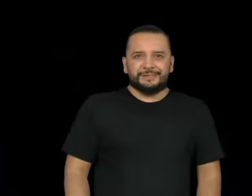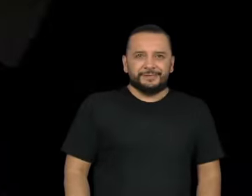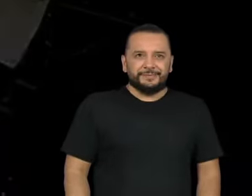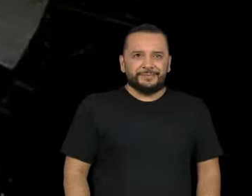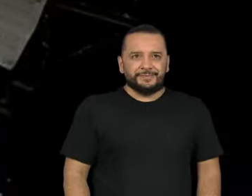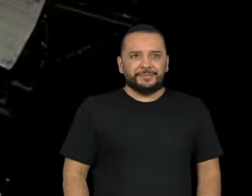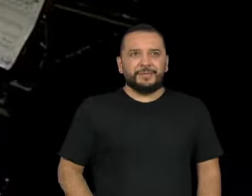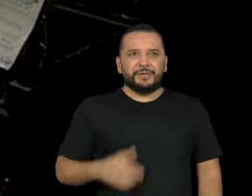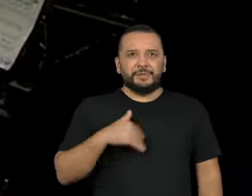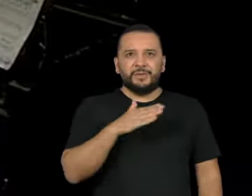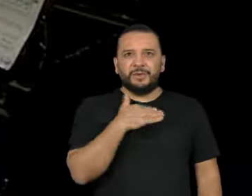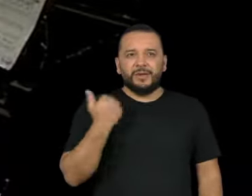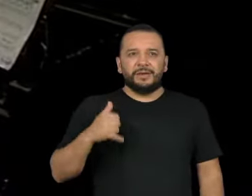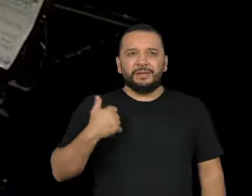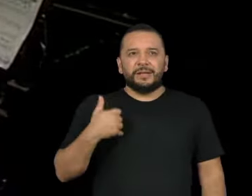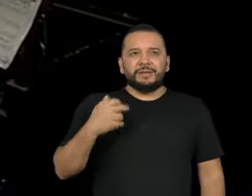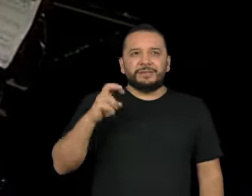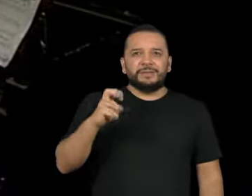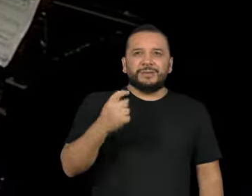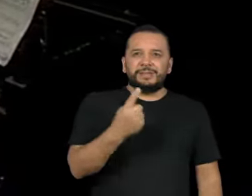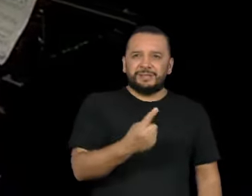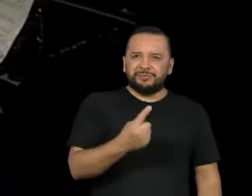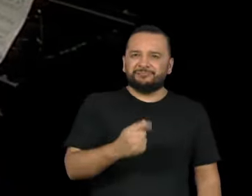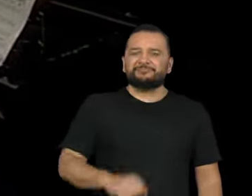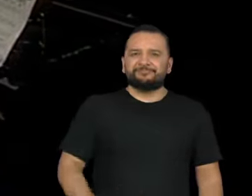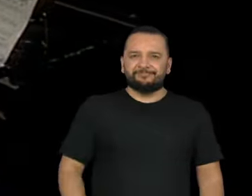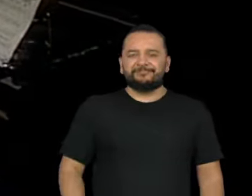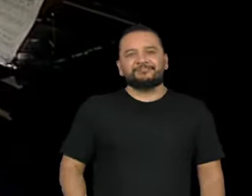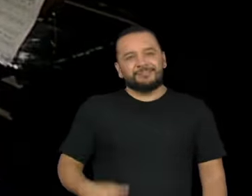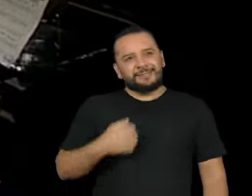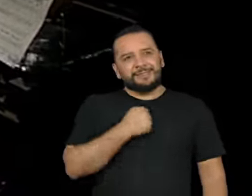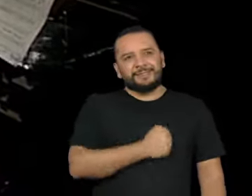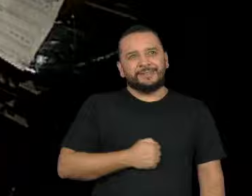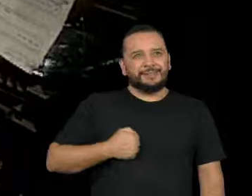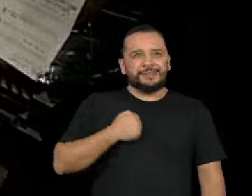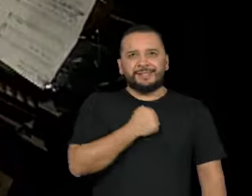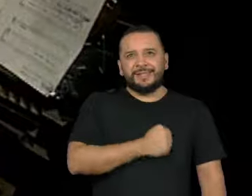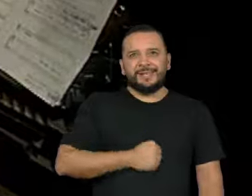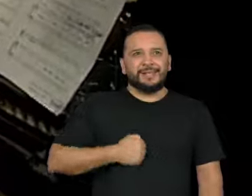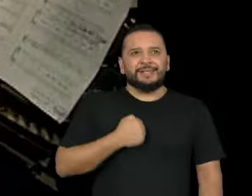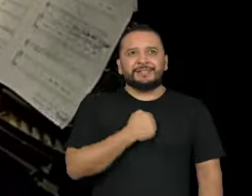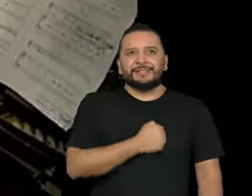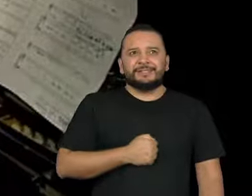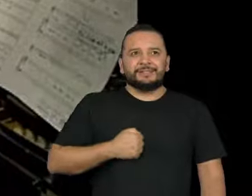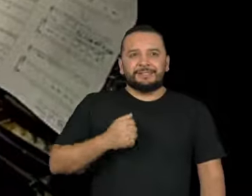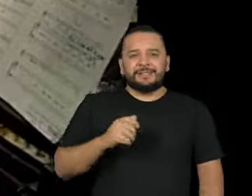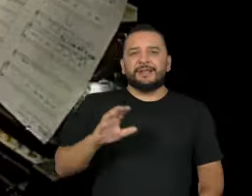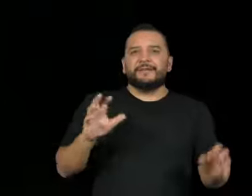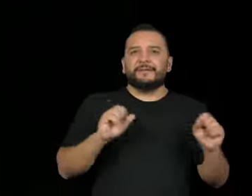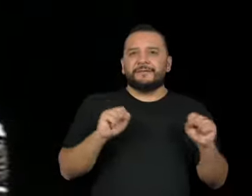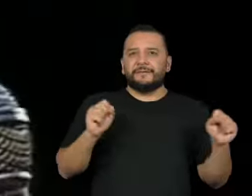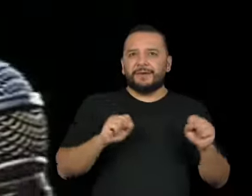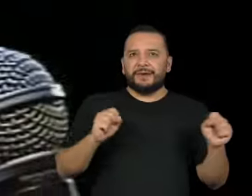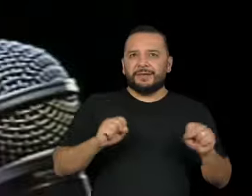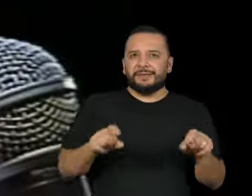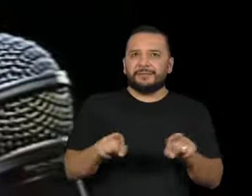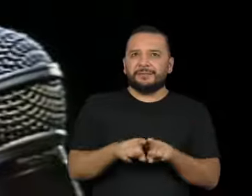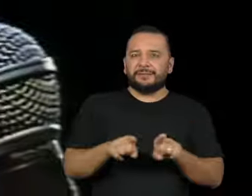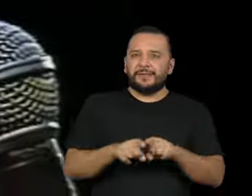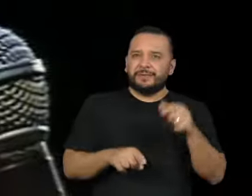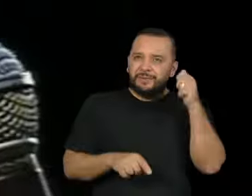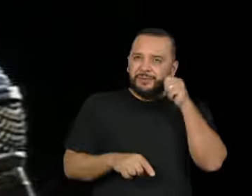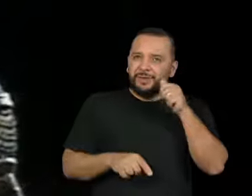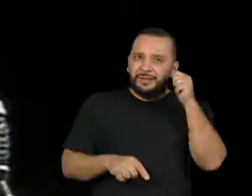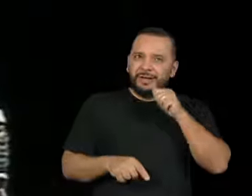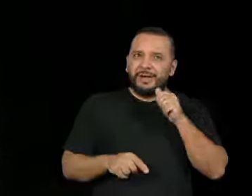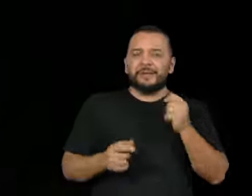Taiguara morreu aos 51 anos de idade, deixando saudades numa enorme legião de fãs e numa cantora que foi sua